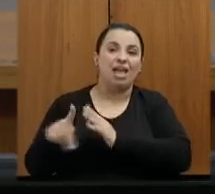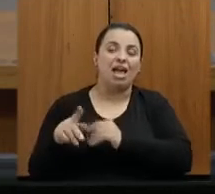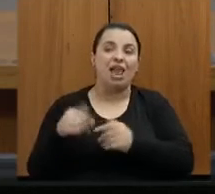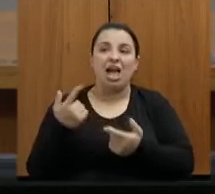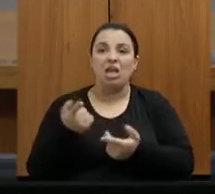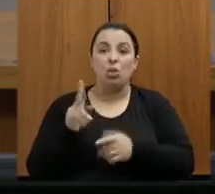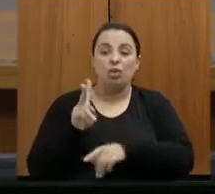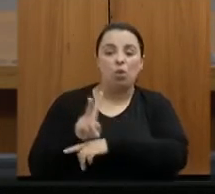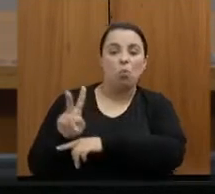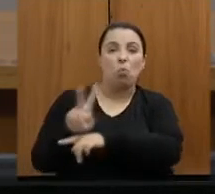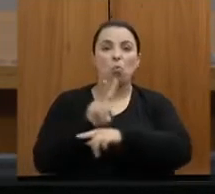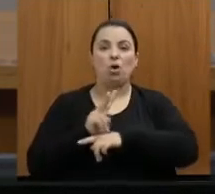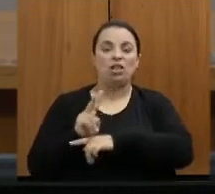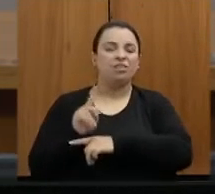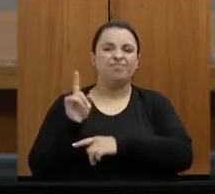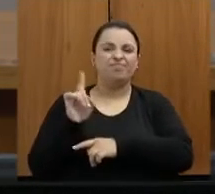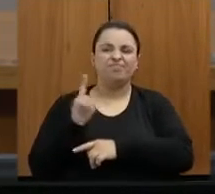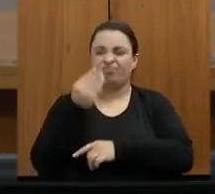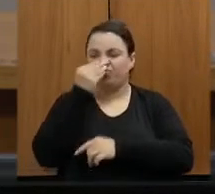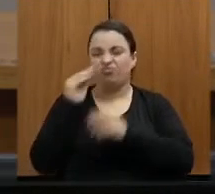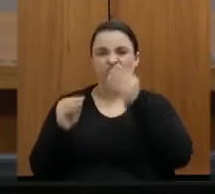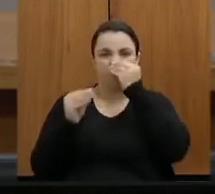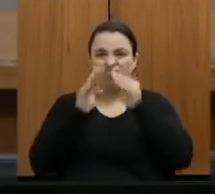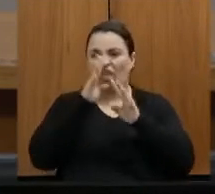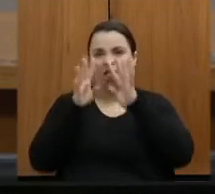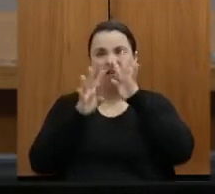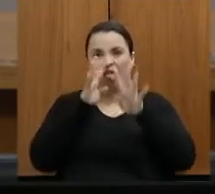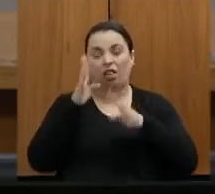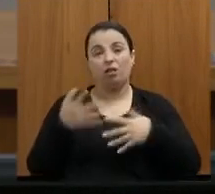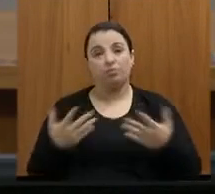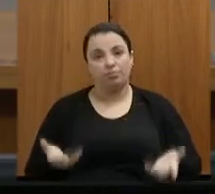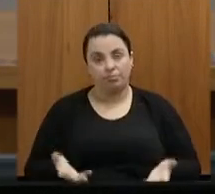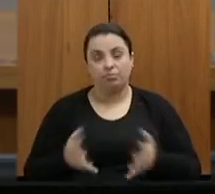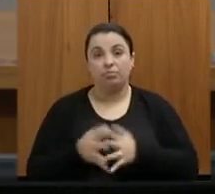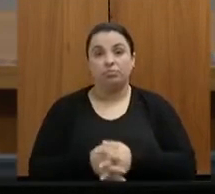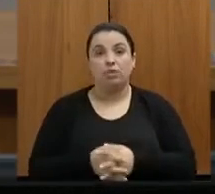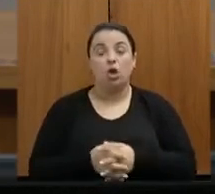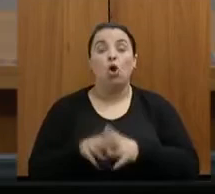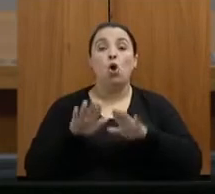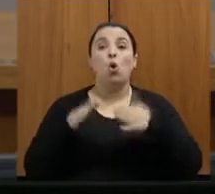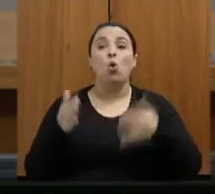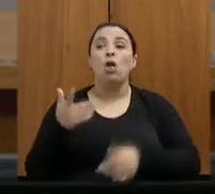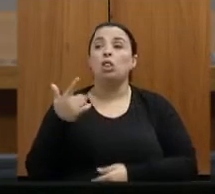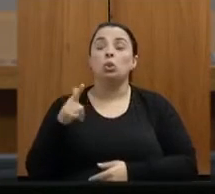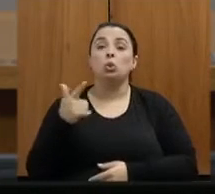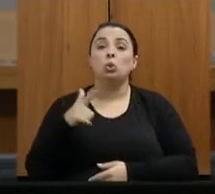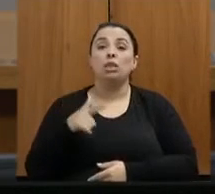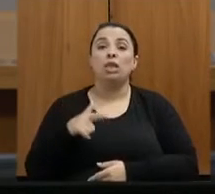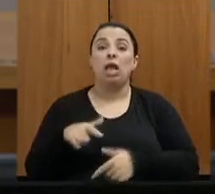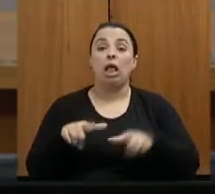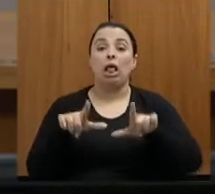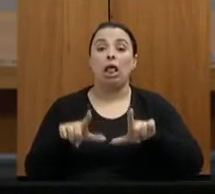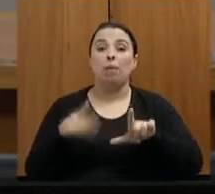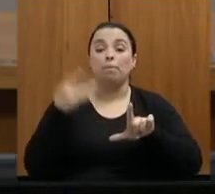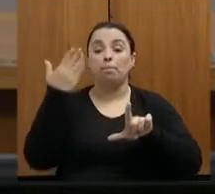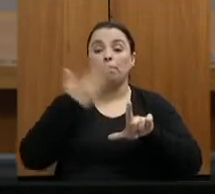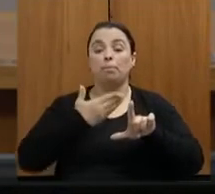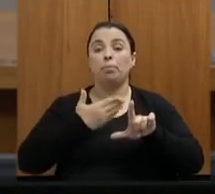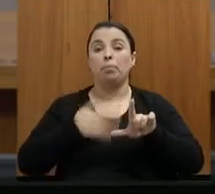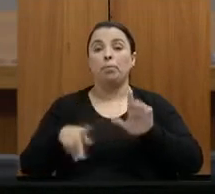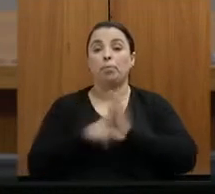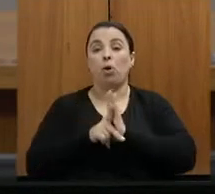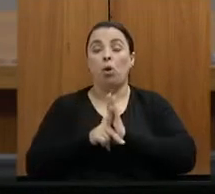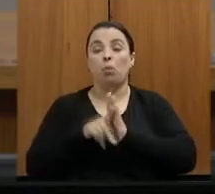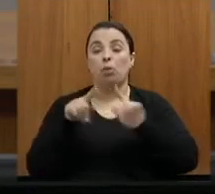liberdade dessas pessoas. Quando não se tem regularização fundiária, pessoas não têm autonomia para seguir o próprio caminho. Ficam